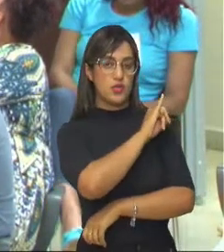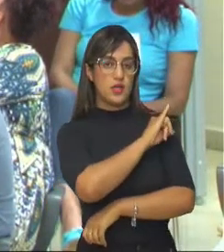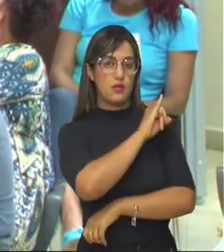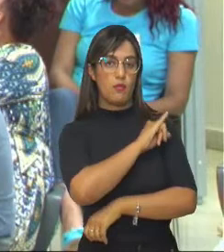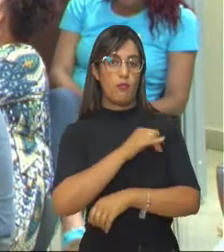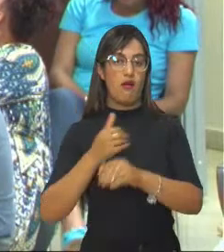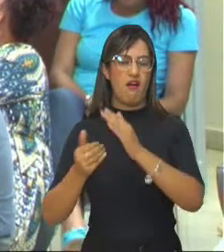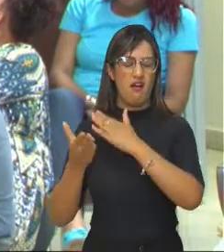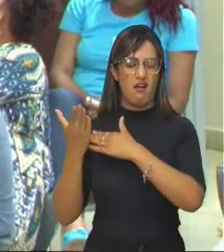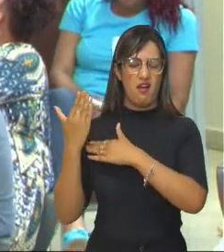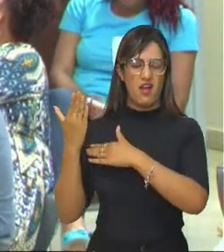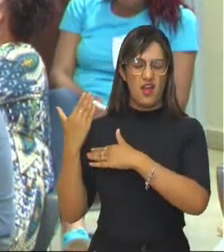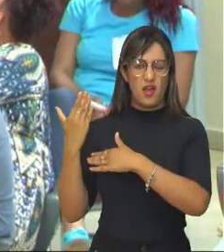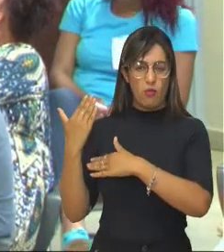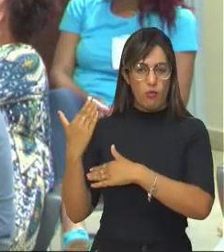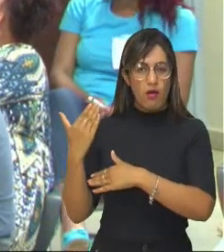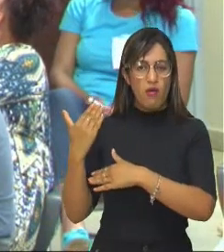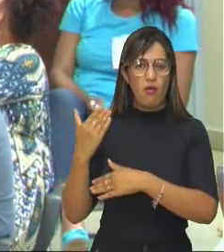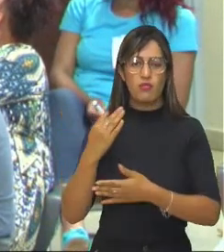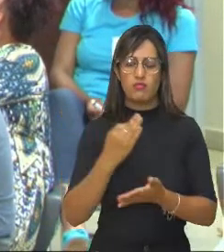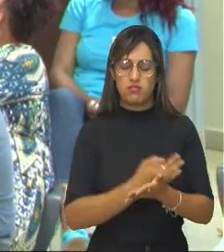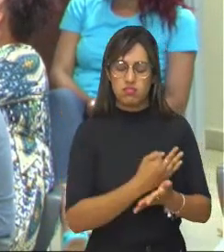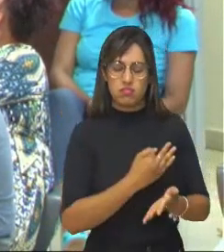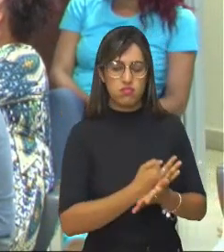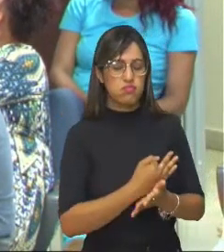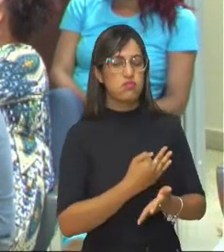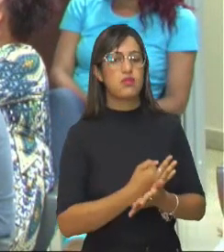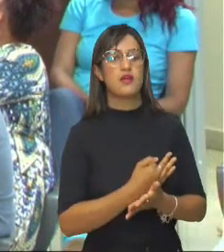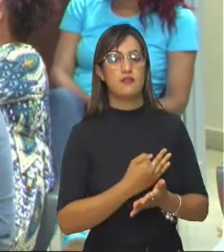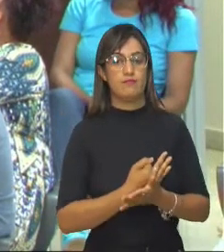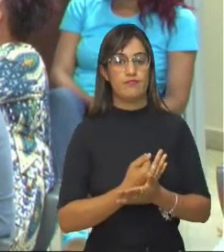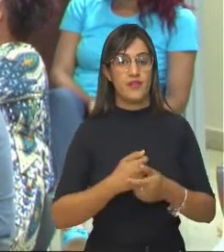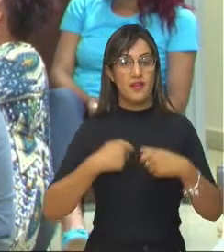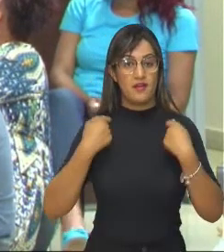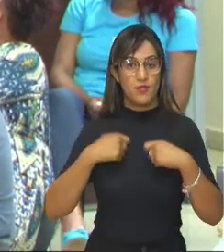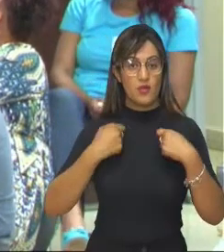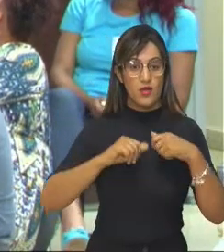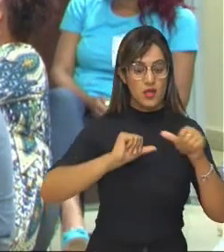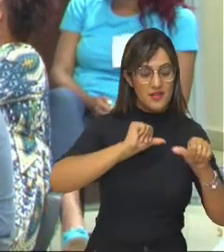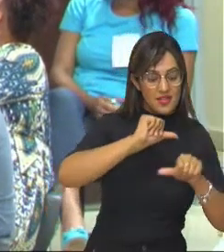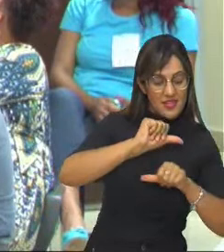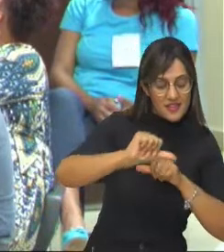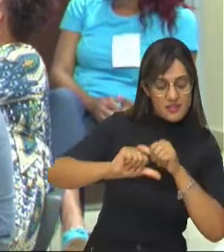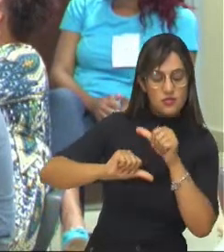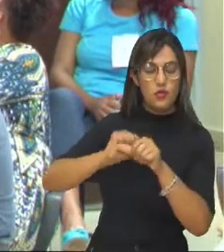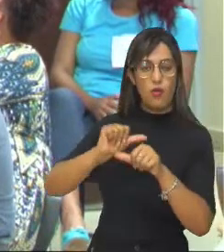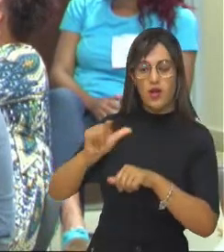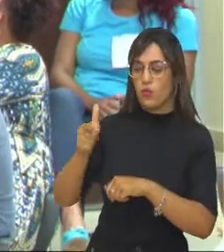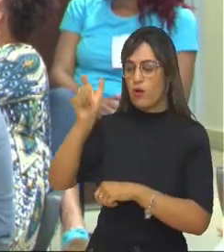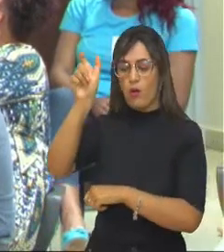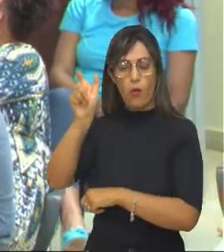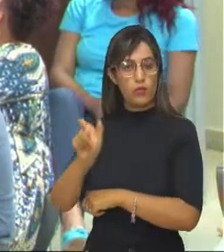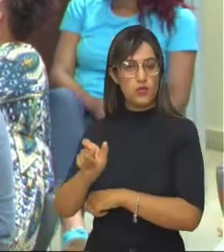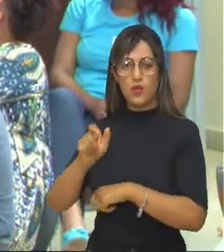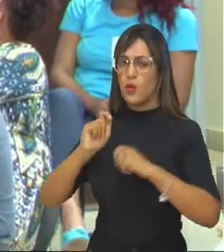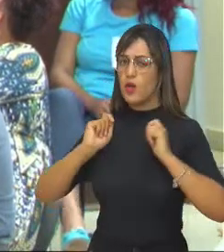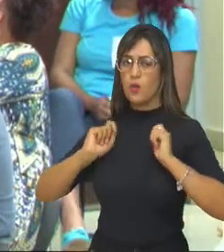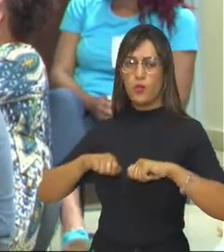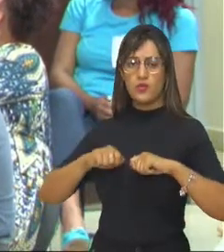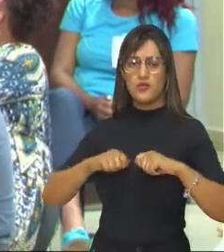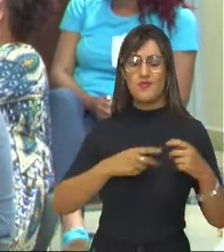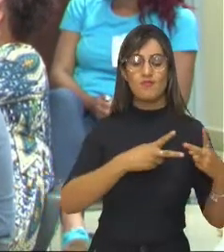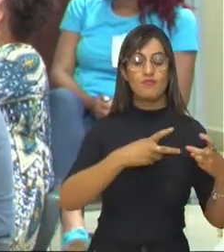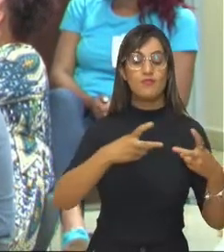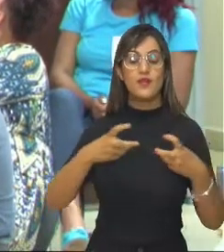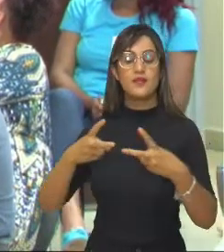que, para João existir, ele precisou se transformar em uma outra pessoa, porque não era possível retificar o nome